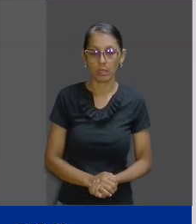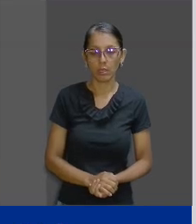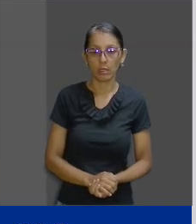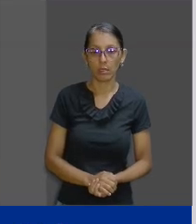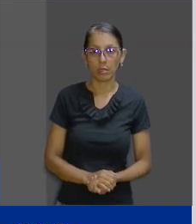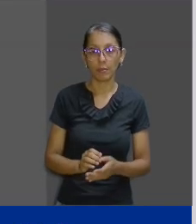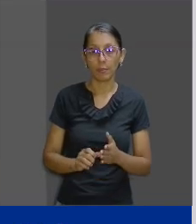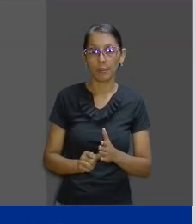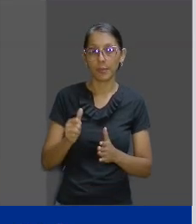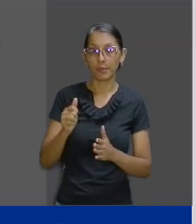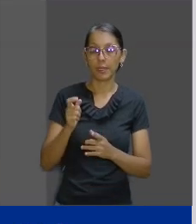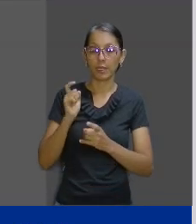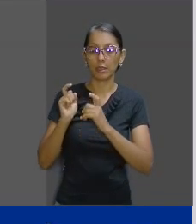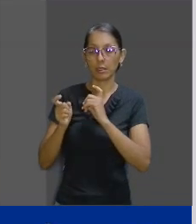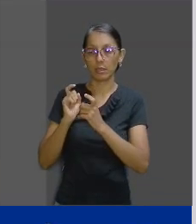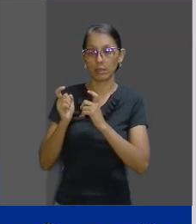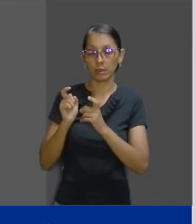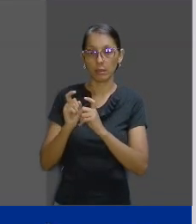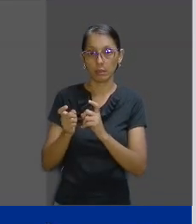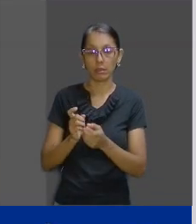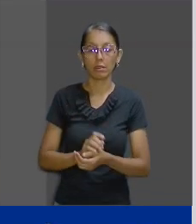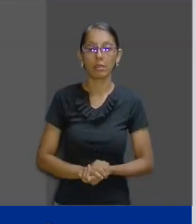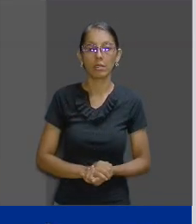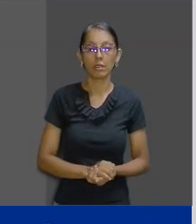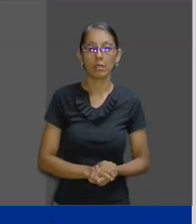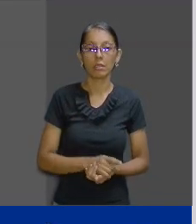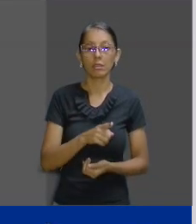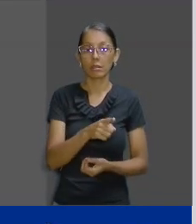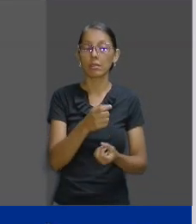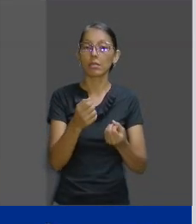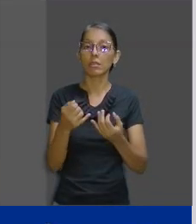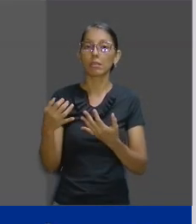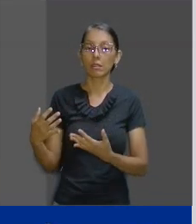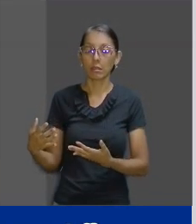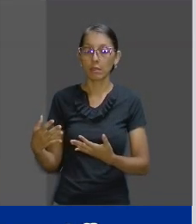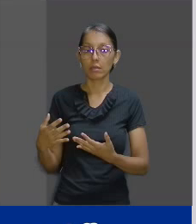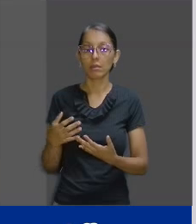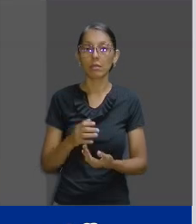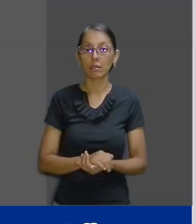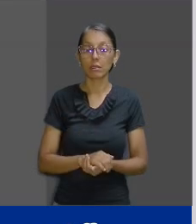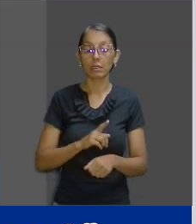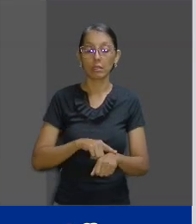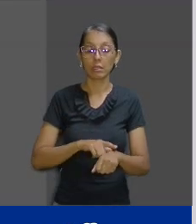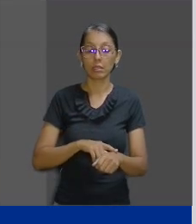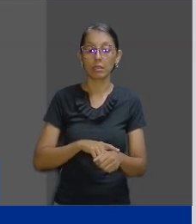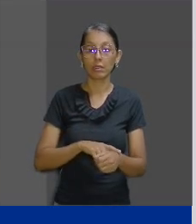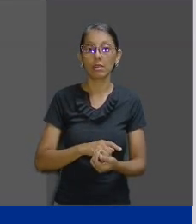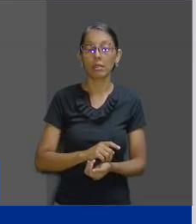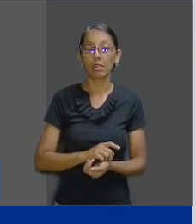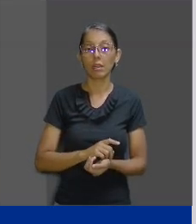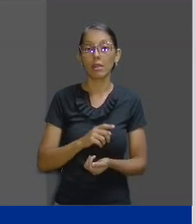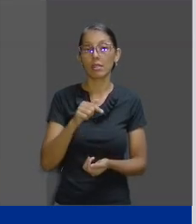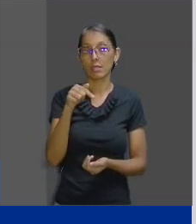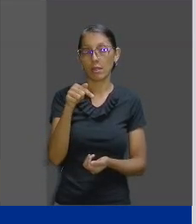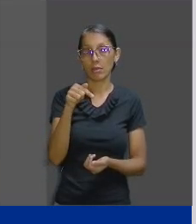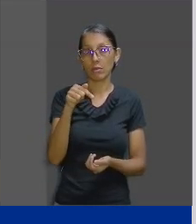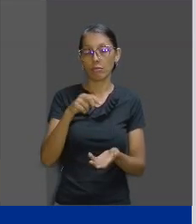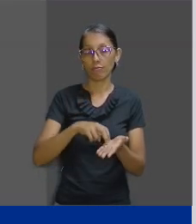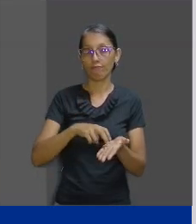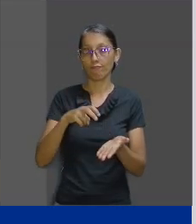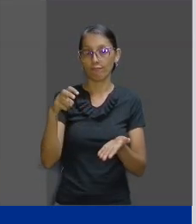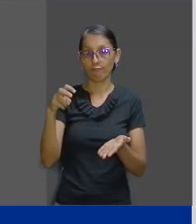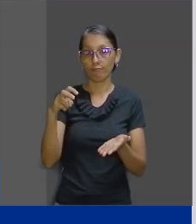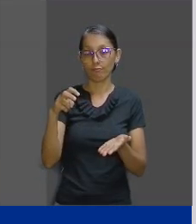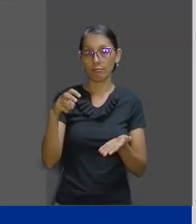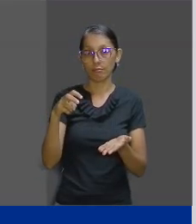primeiro diálogo em que Júlio diz estar levando uma carrada aconteceu aproximadamente 7 da manhã, ou seja, foi uma manhã inteira, levando e